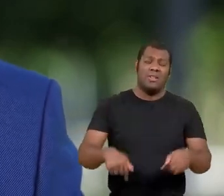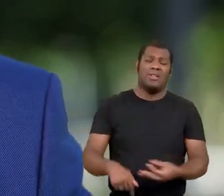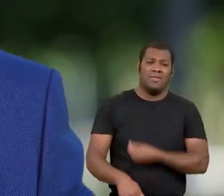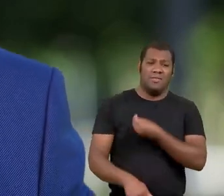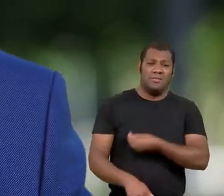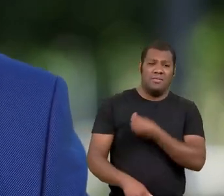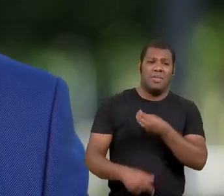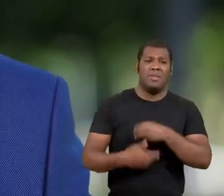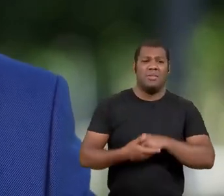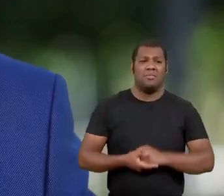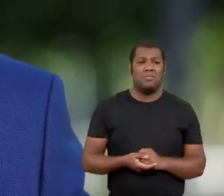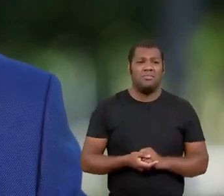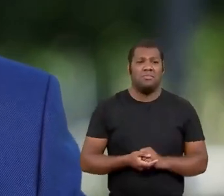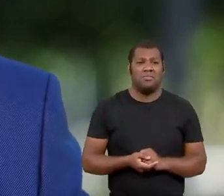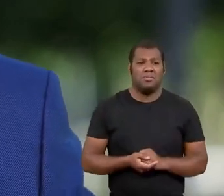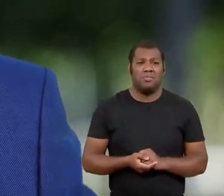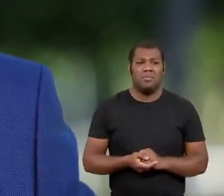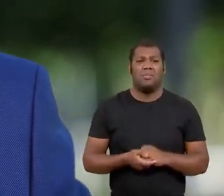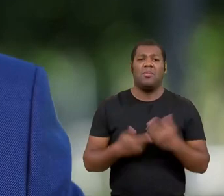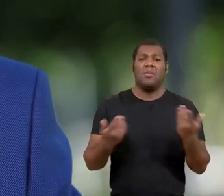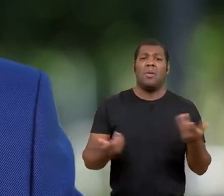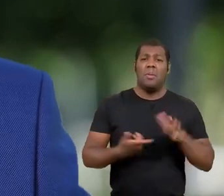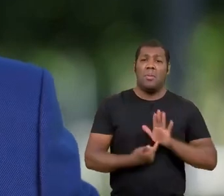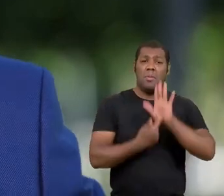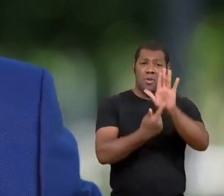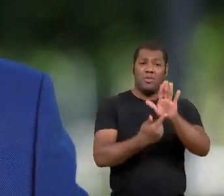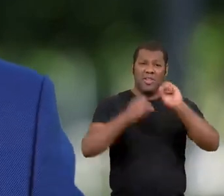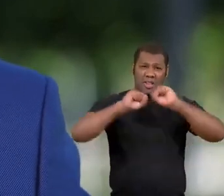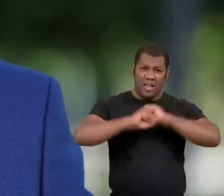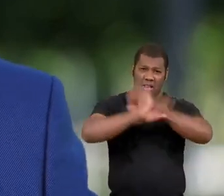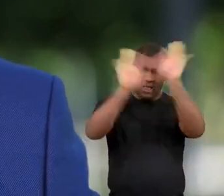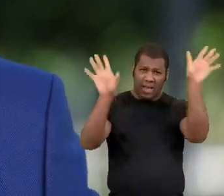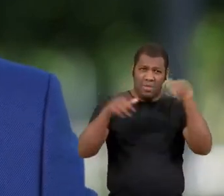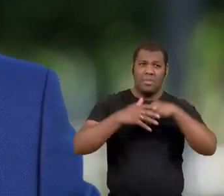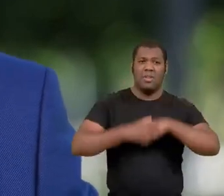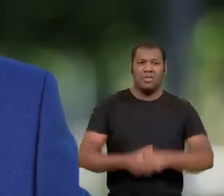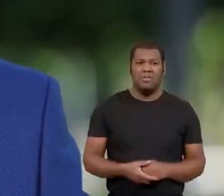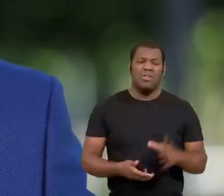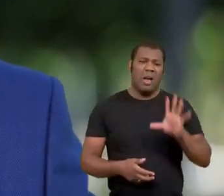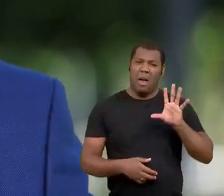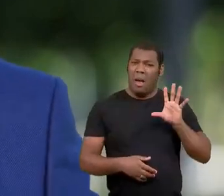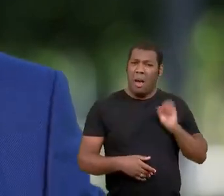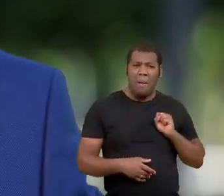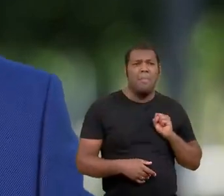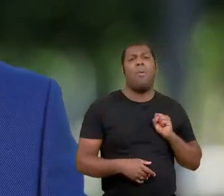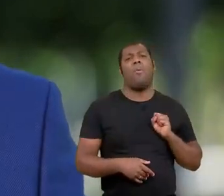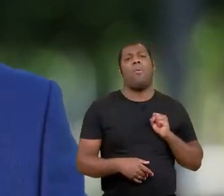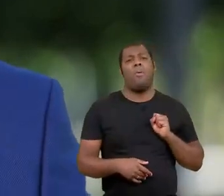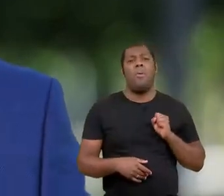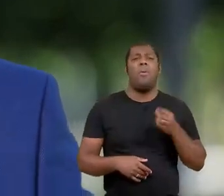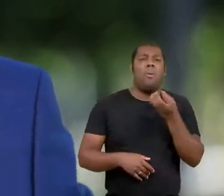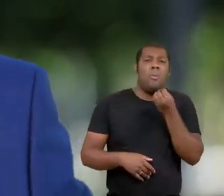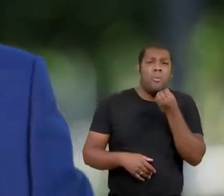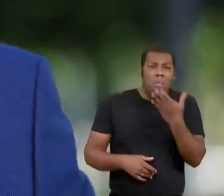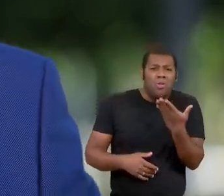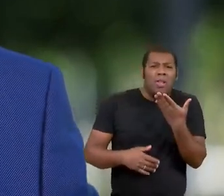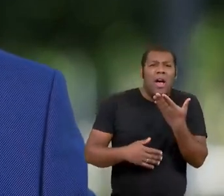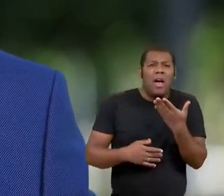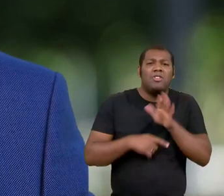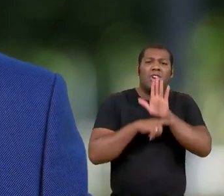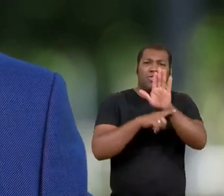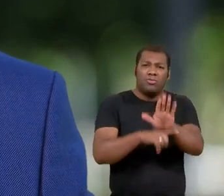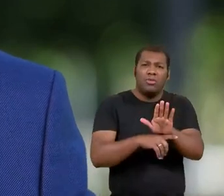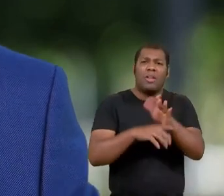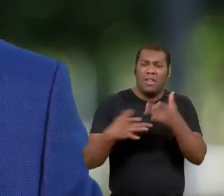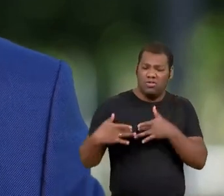tava transparecendo nossa atitude Fraternidade Amor sabe bondade solidariedade nós